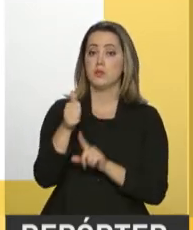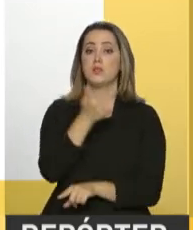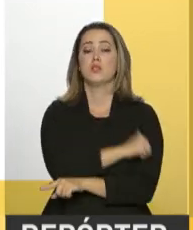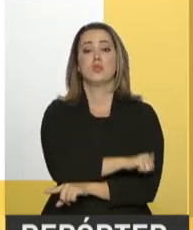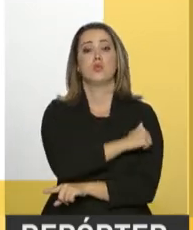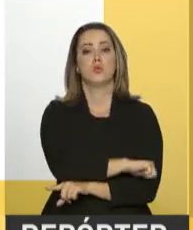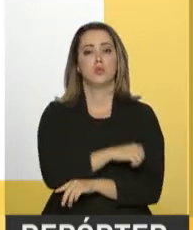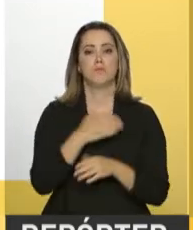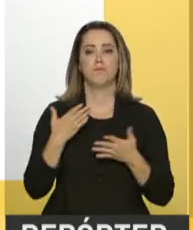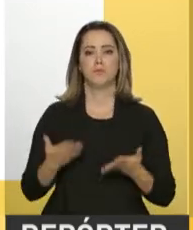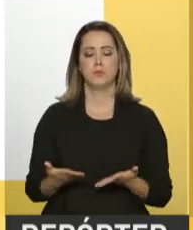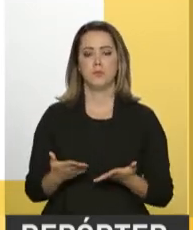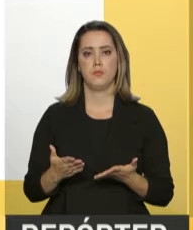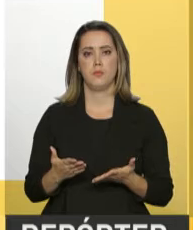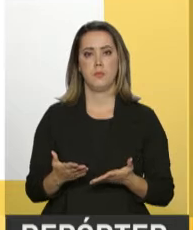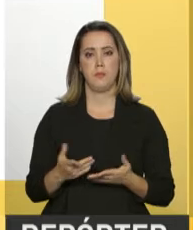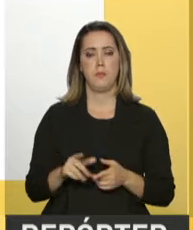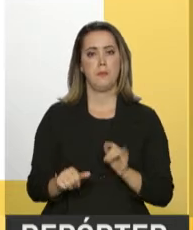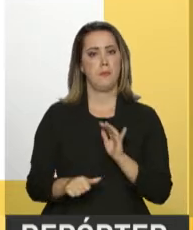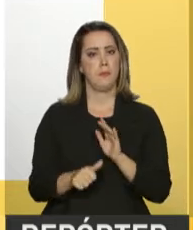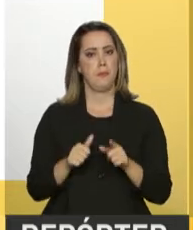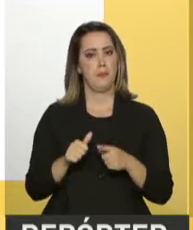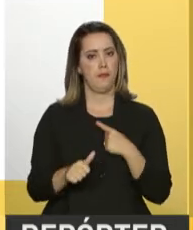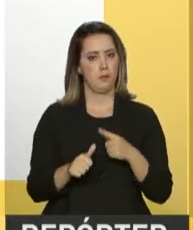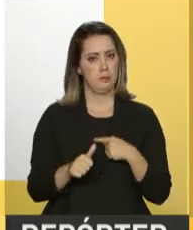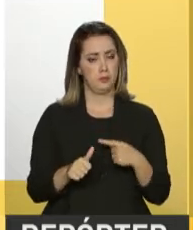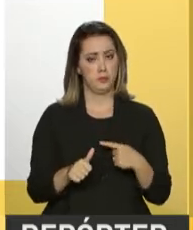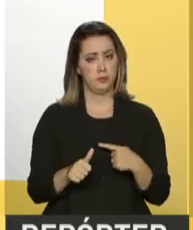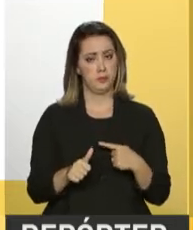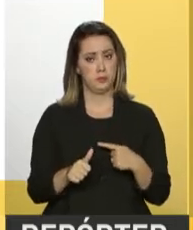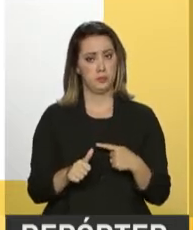Janeiro. Em primeiro lugar,